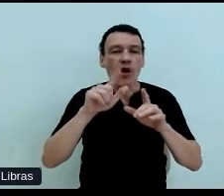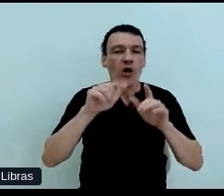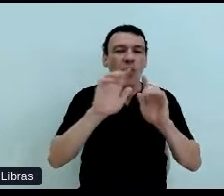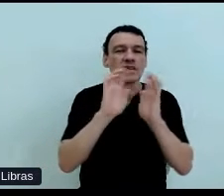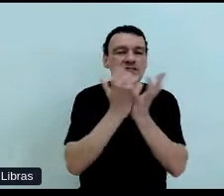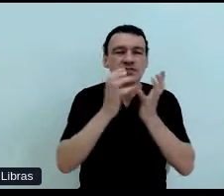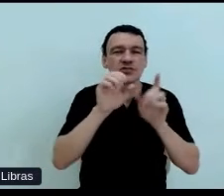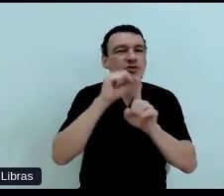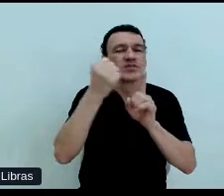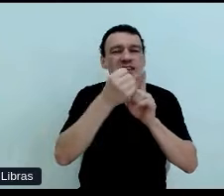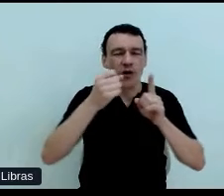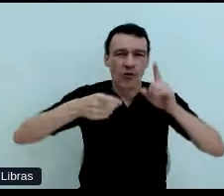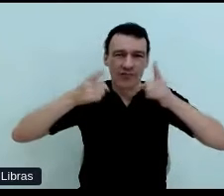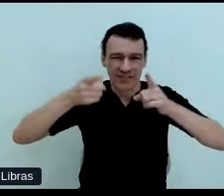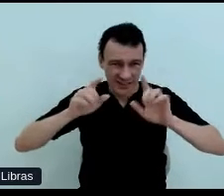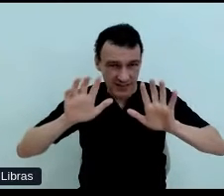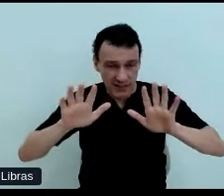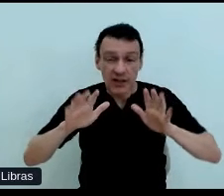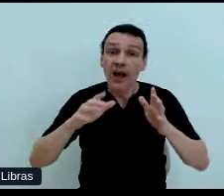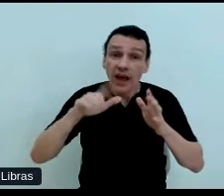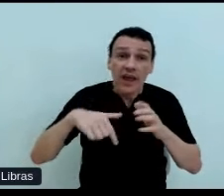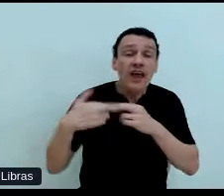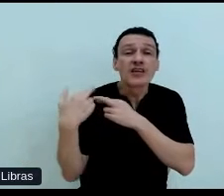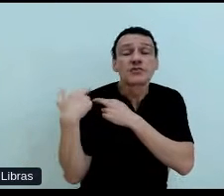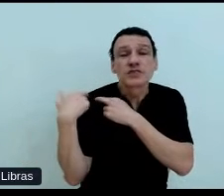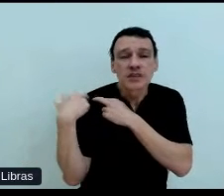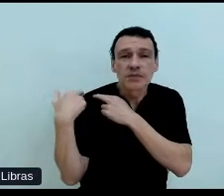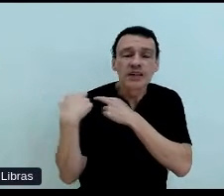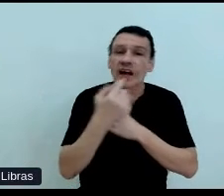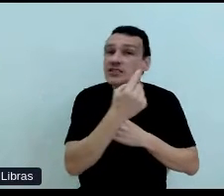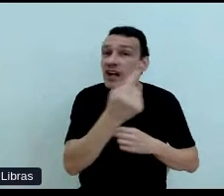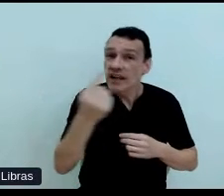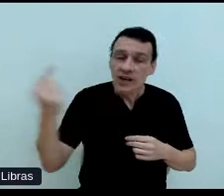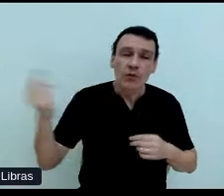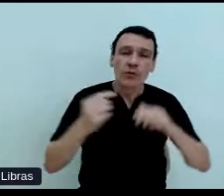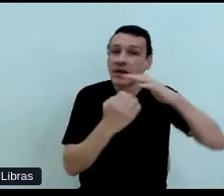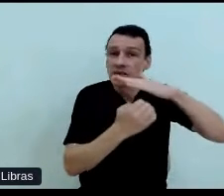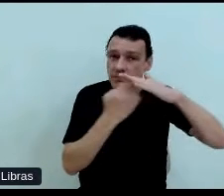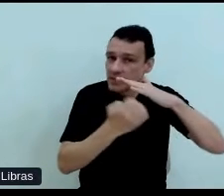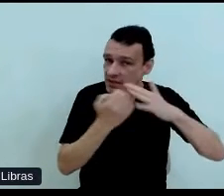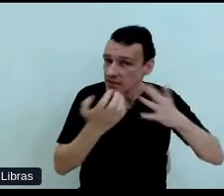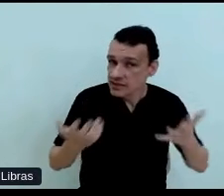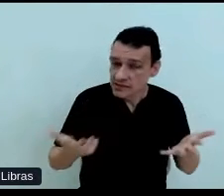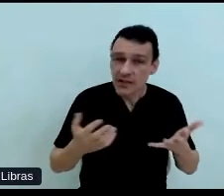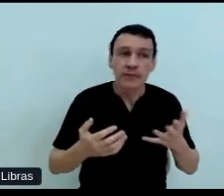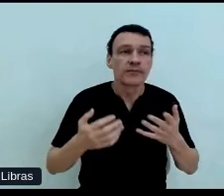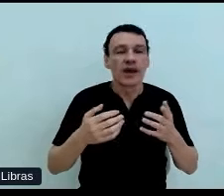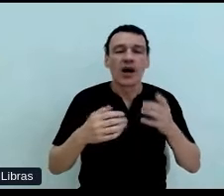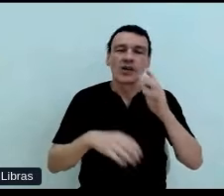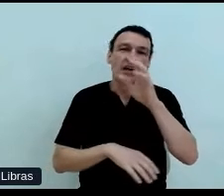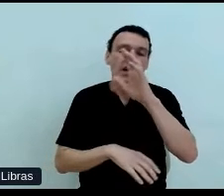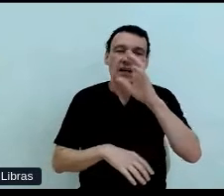a gente traz de responsabilidades para as empresas, tanto no meio